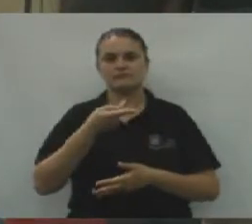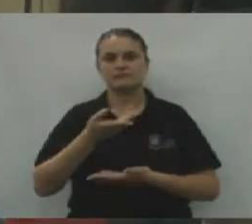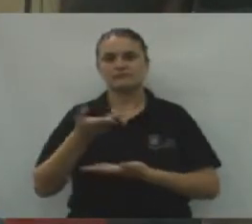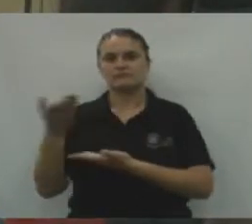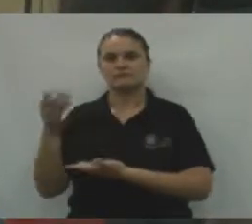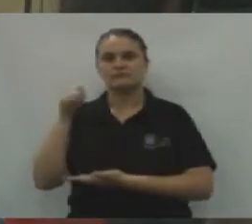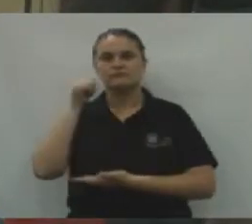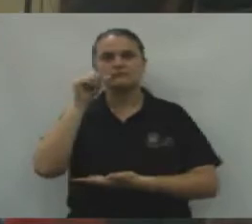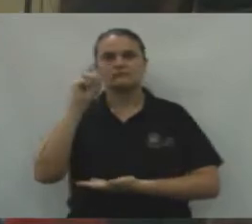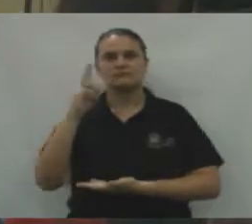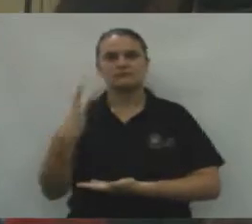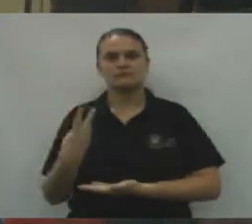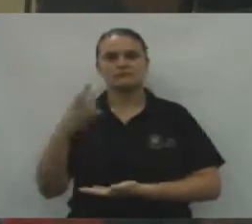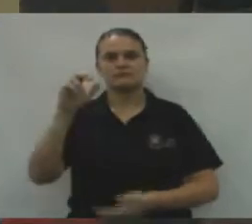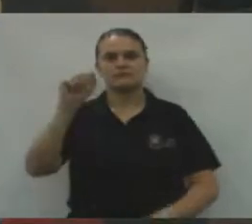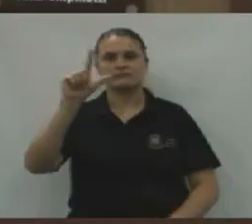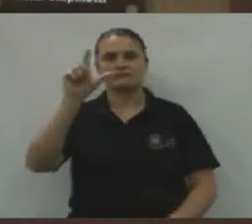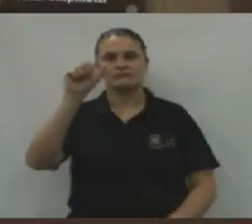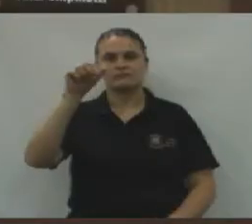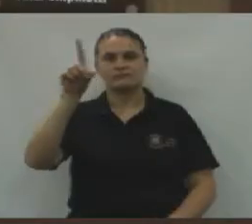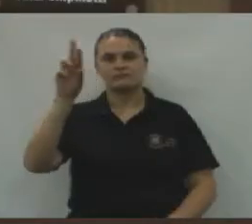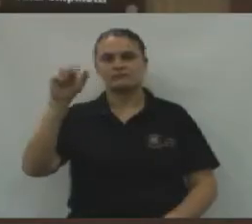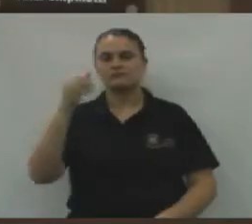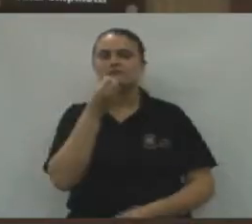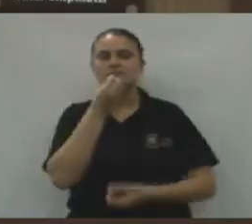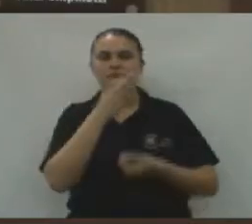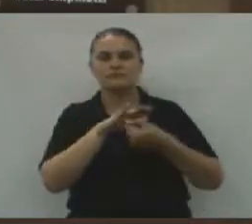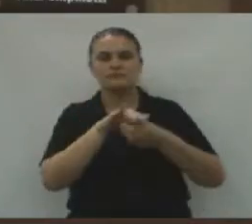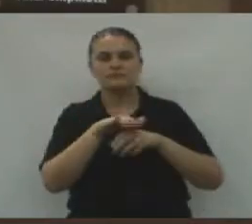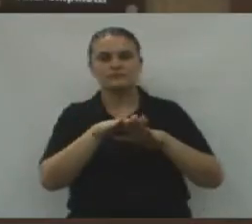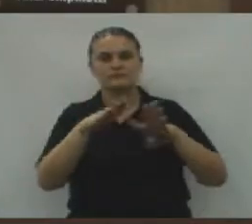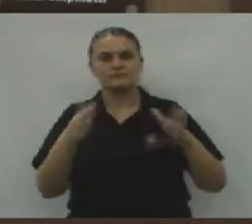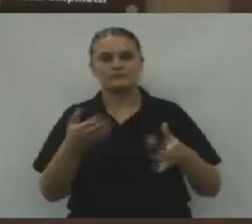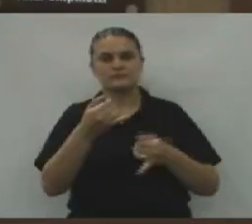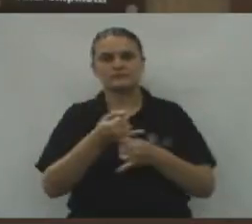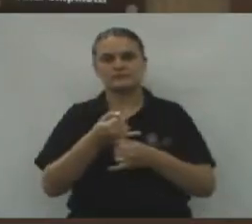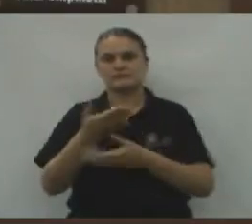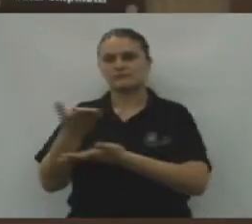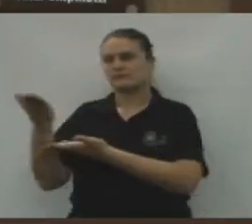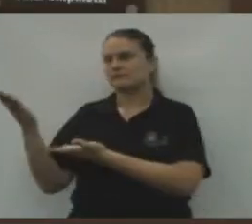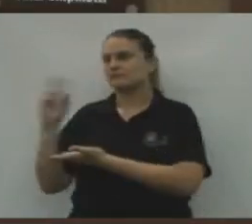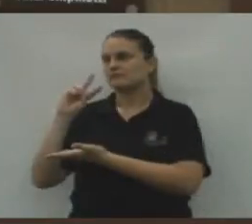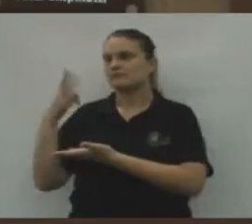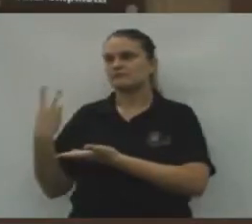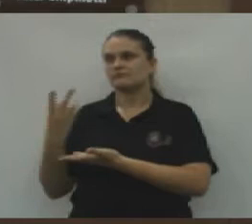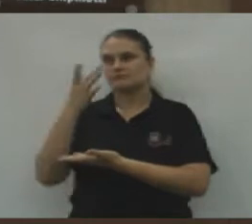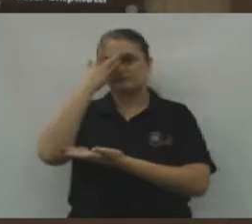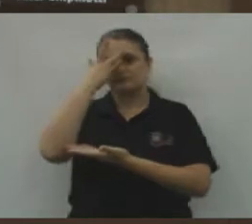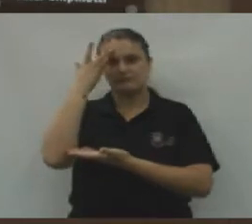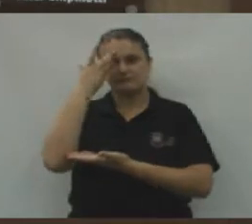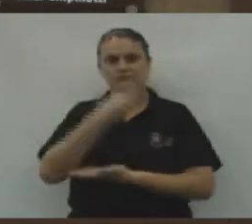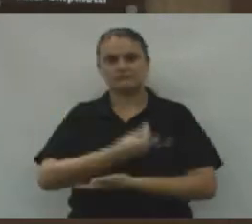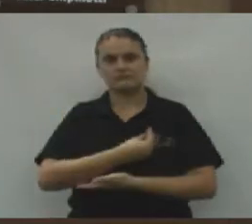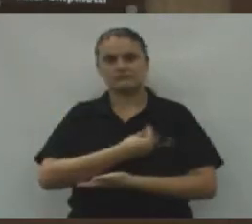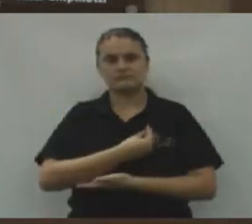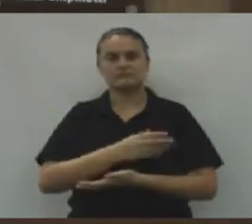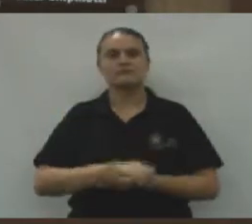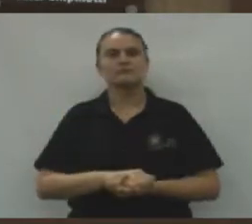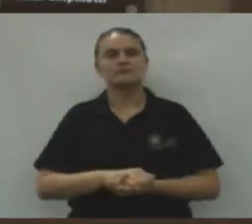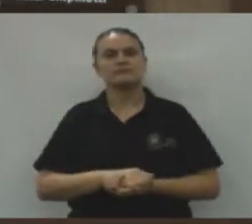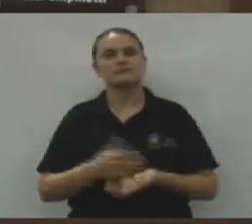vereadora Alandra. Boa noite, mesa diretora, nobres colegas, todos aqui que nos assistem essa noite.